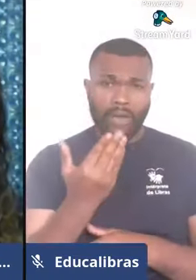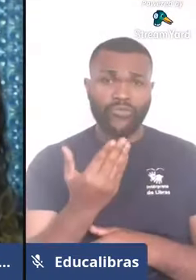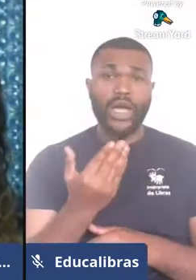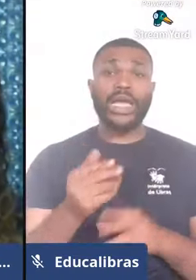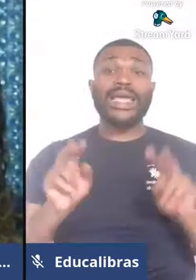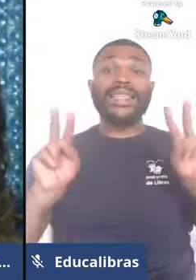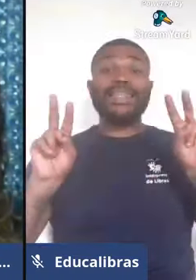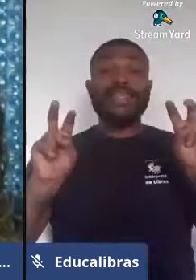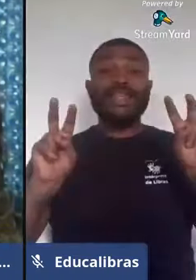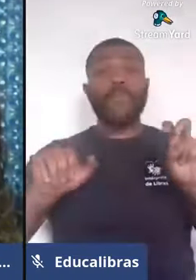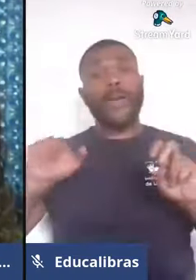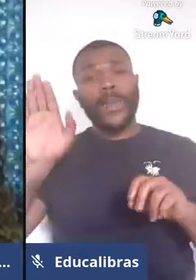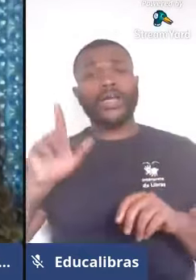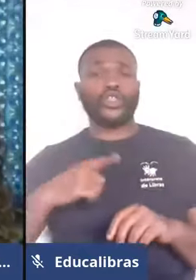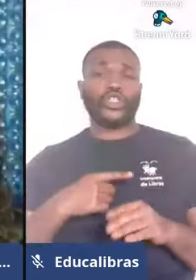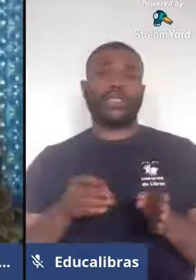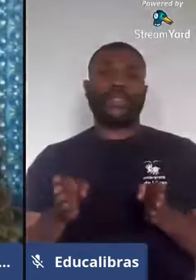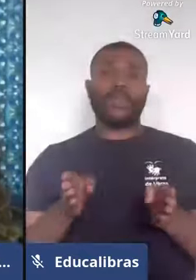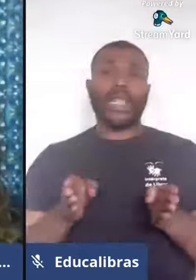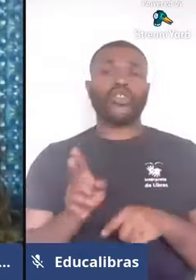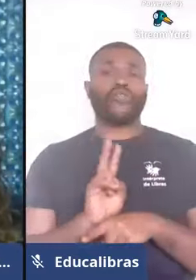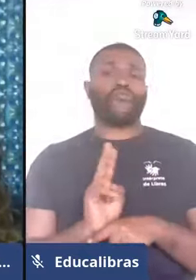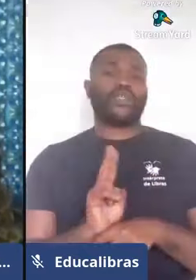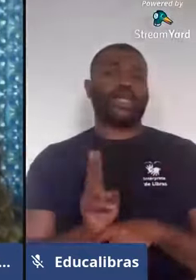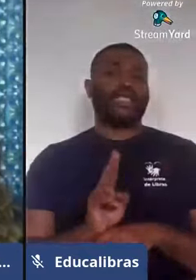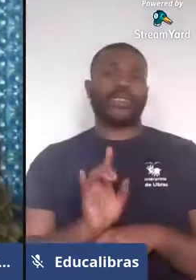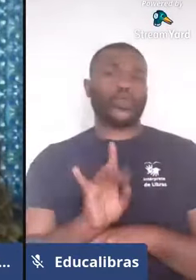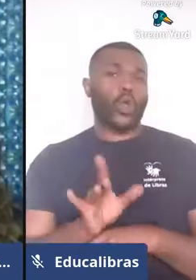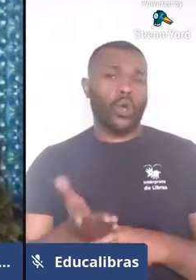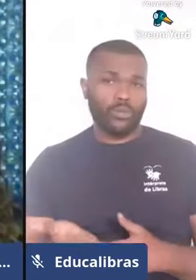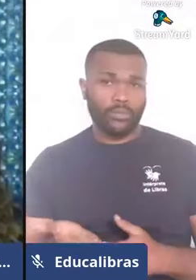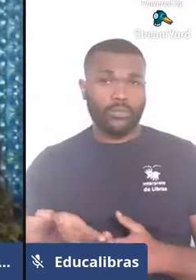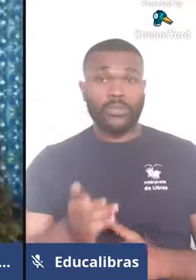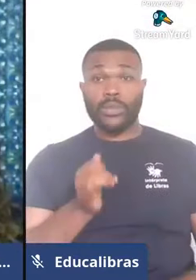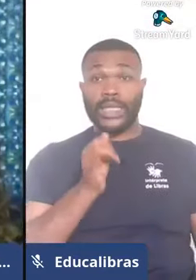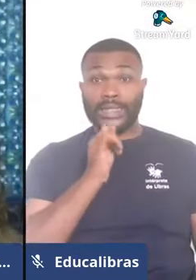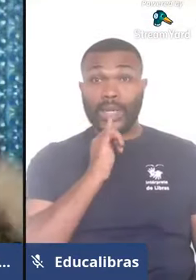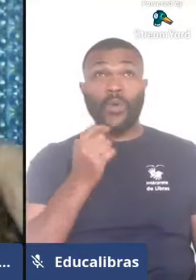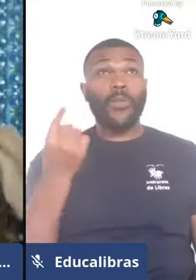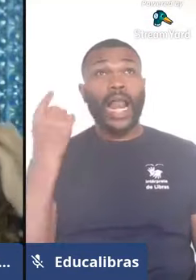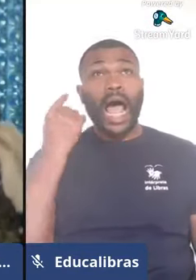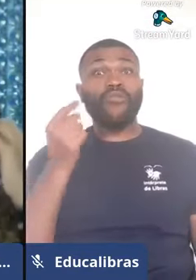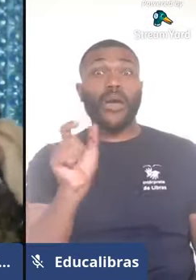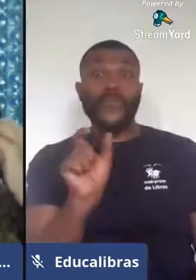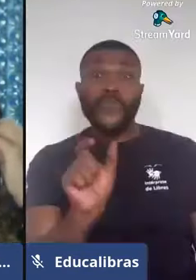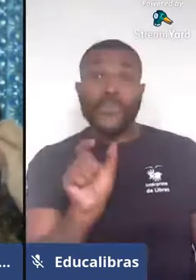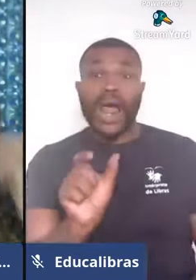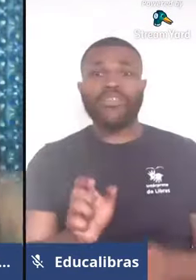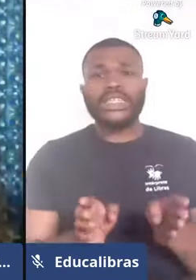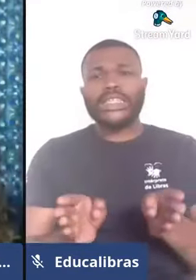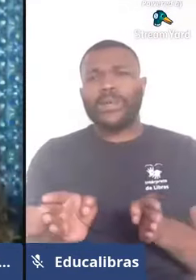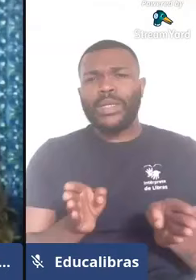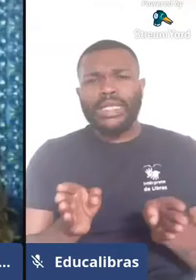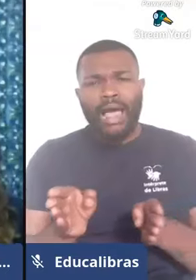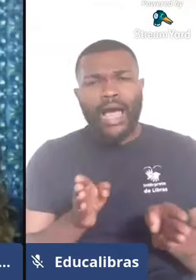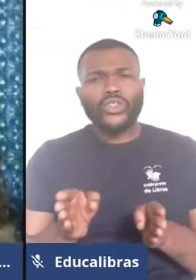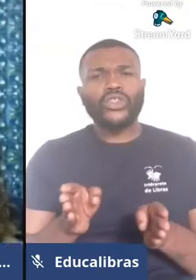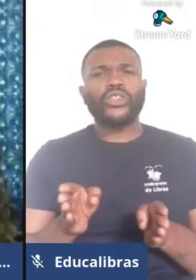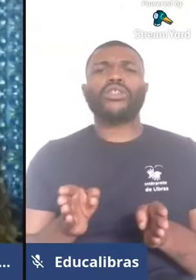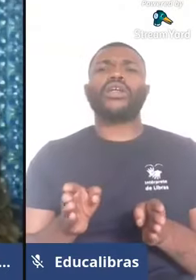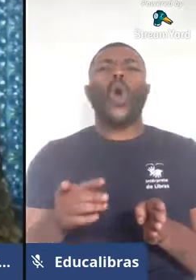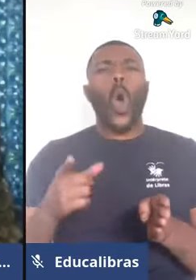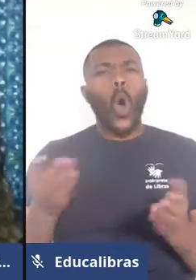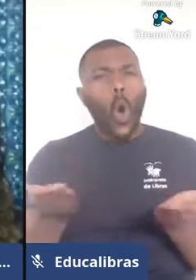questão de fiscalização. Então, falar de acessibilidade naquela época, hoje a gente fala de acessibilidade em vários aspectos, né? A gente